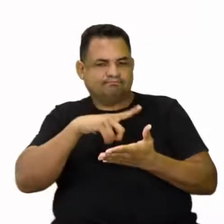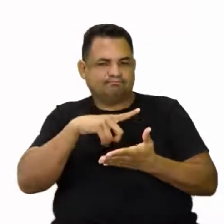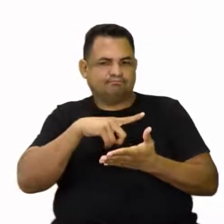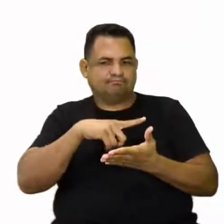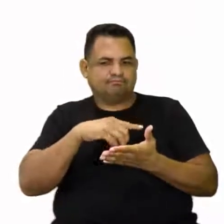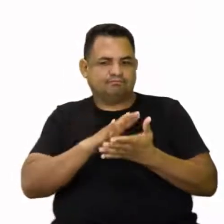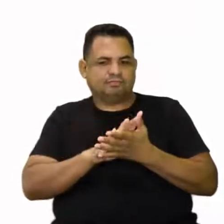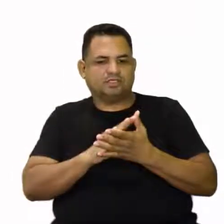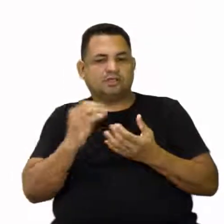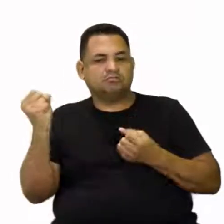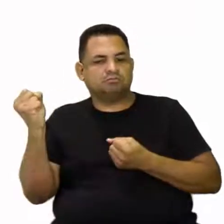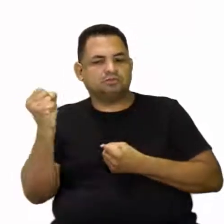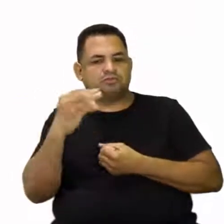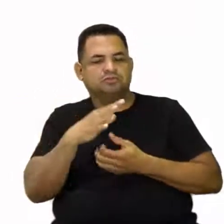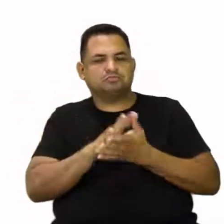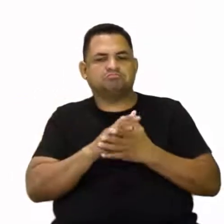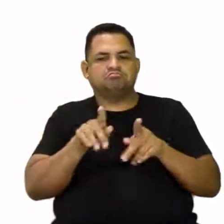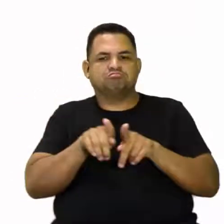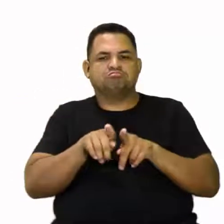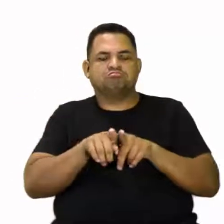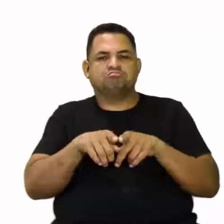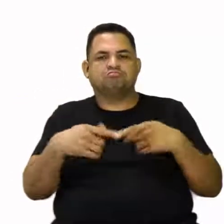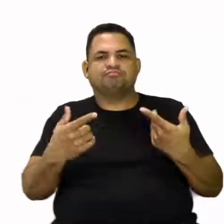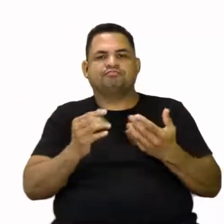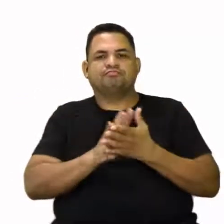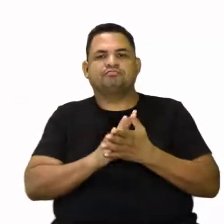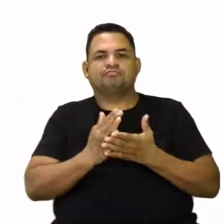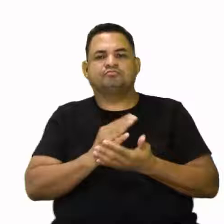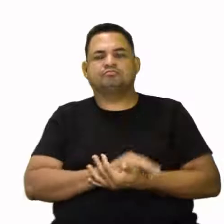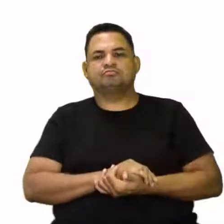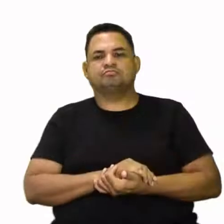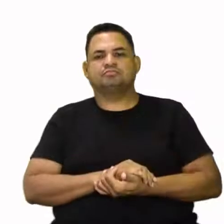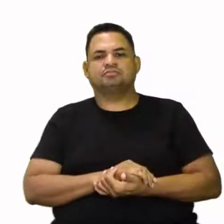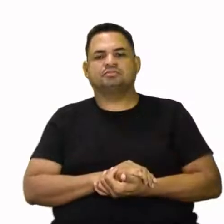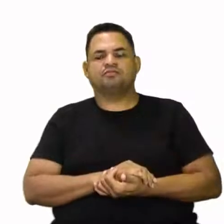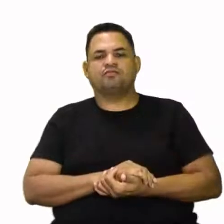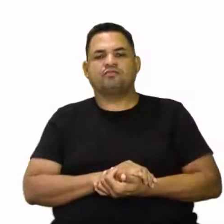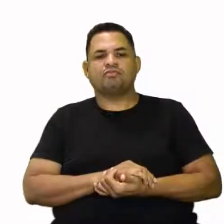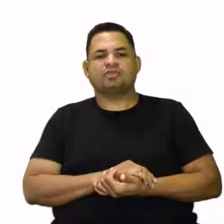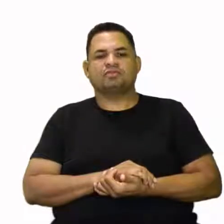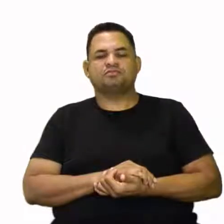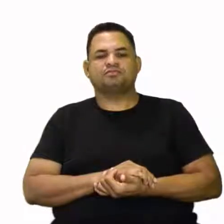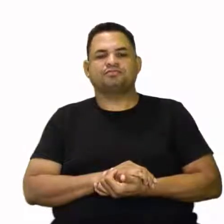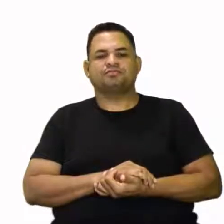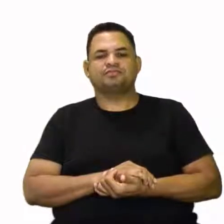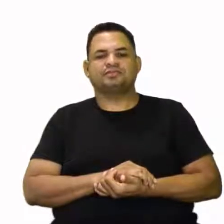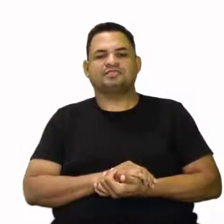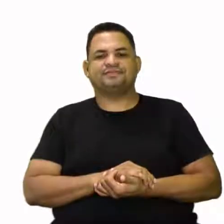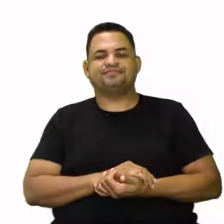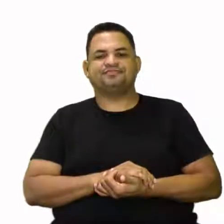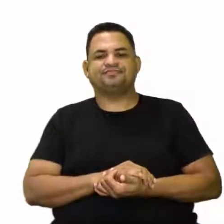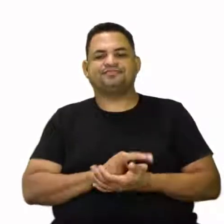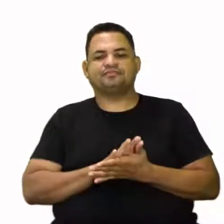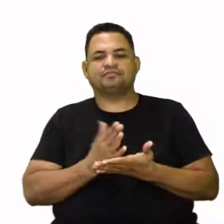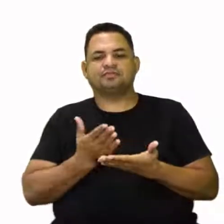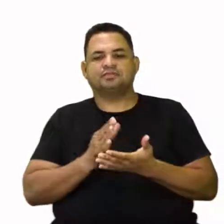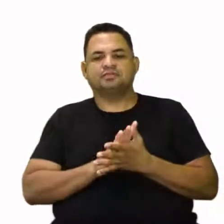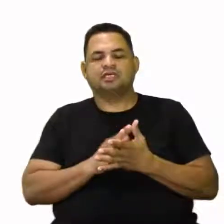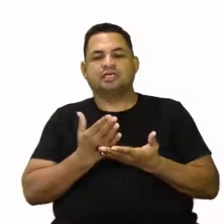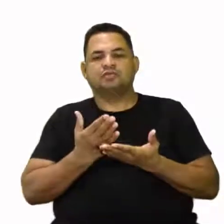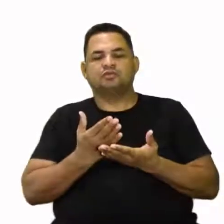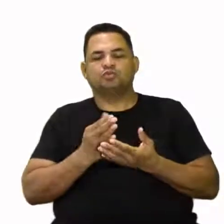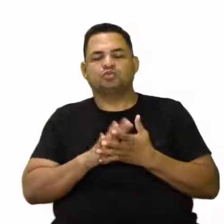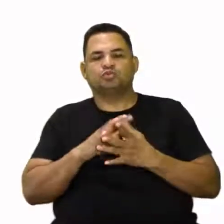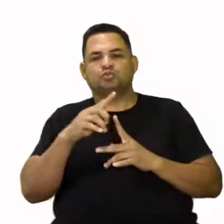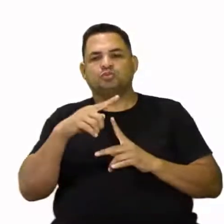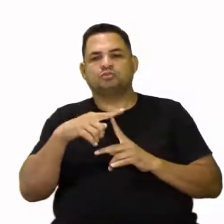do modernismo. E fugindo totalmente do fantástico. Uhum. Se bem que o estilo que se mantém